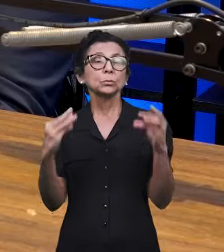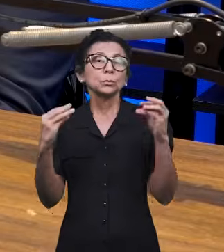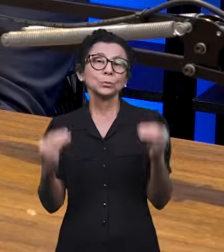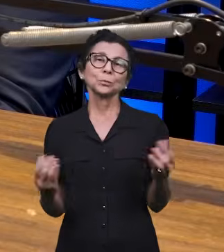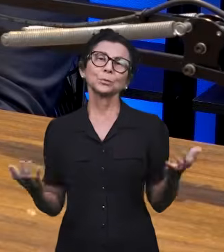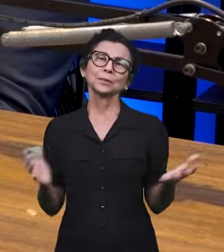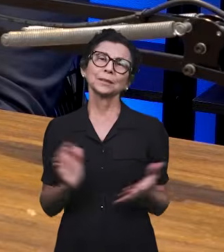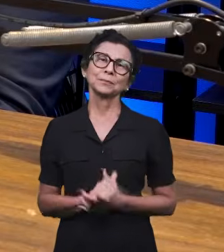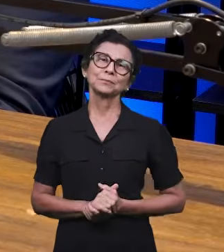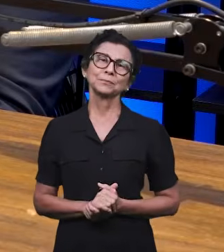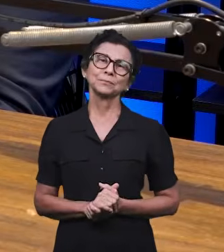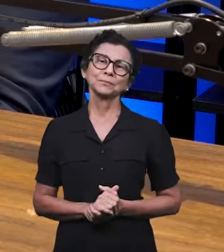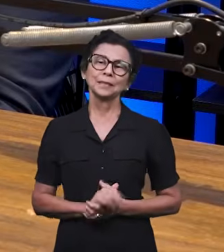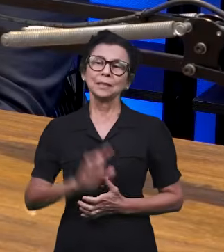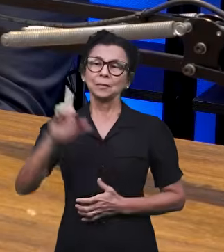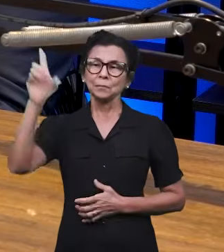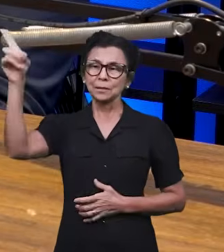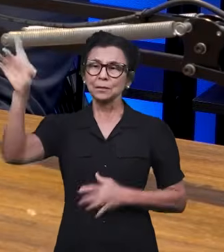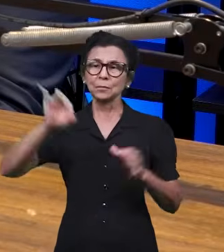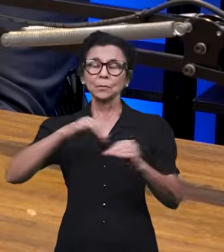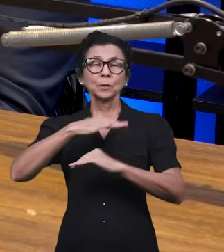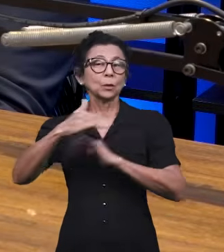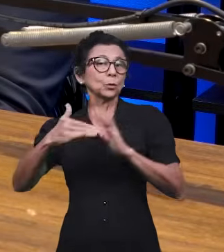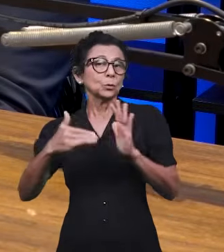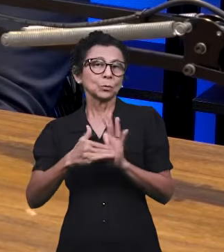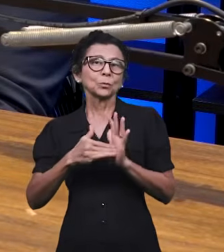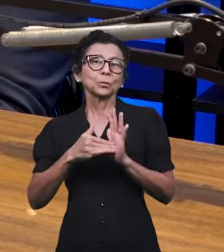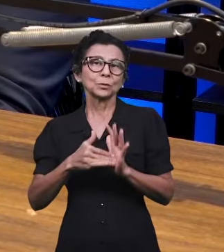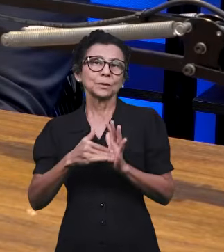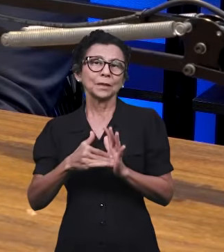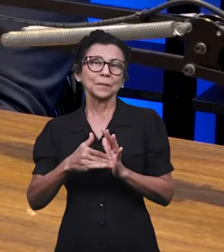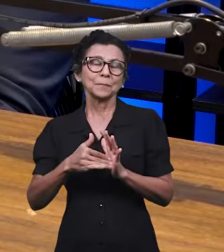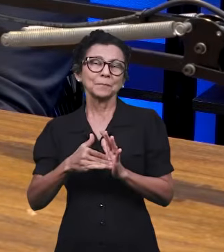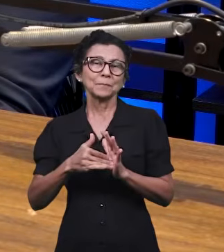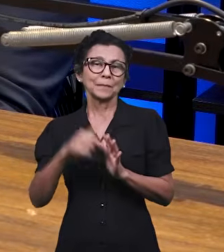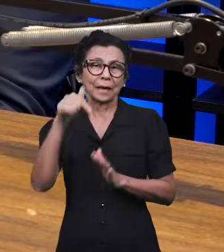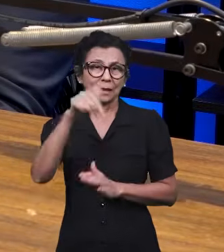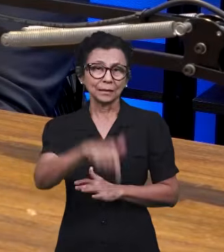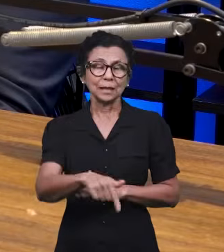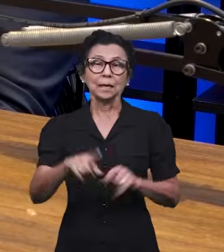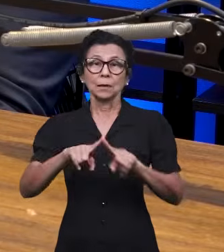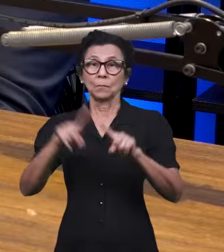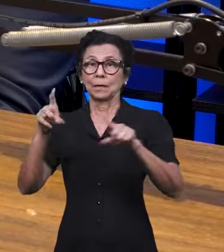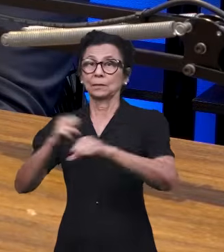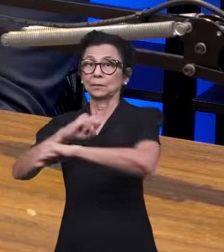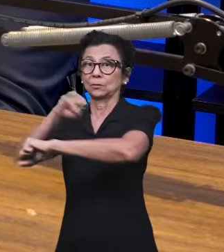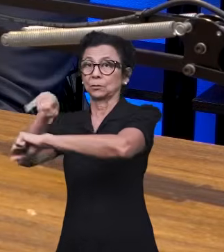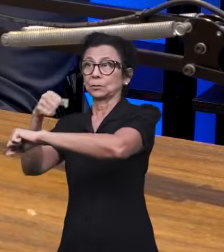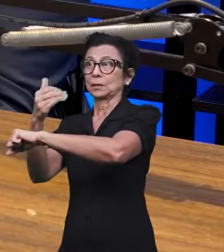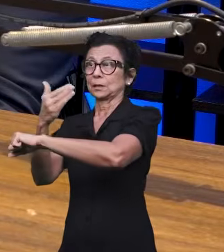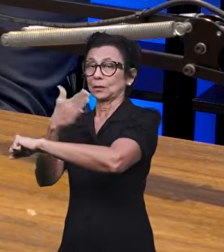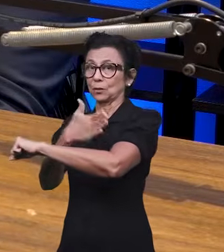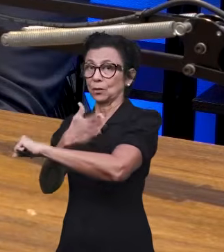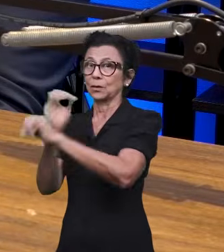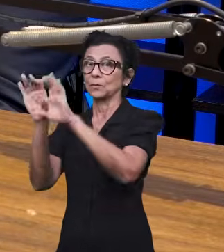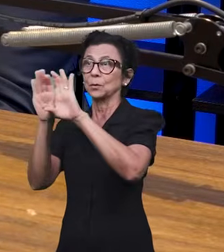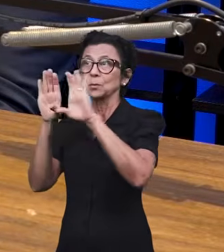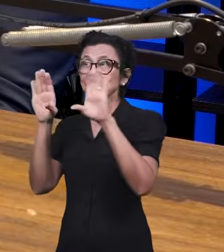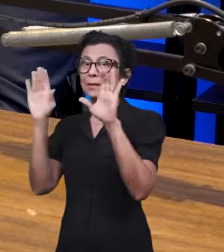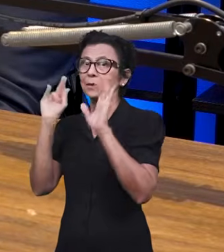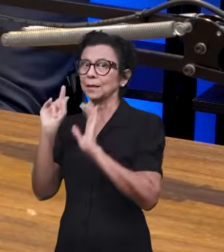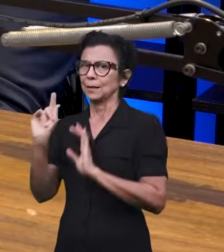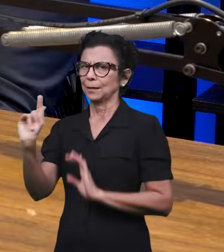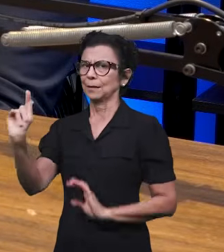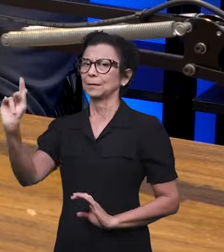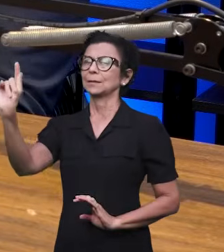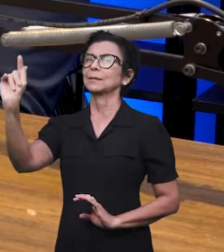projetado para existir por um tempo determinado. A Nova Jerusalém não. A Nova Jerusalém, né? Ela é